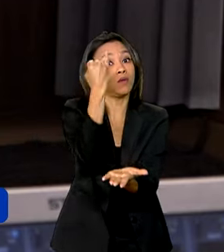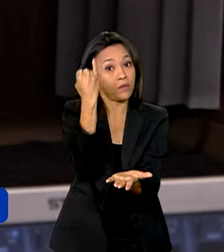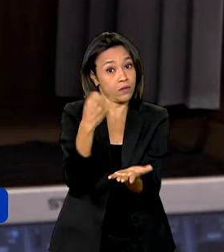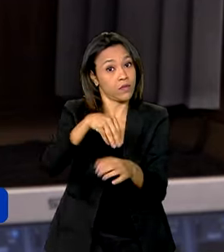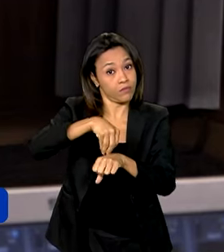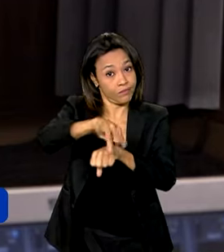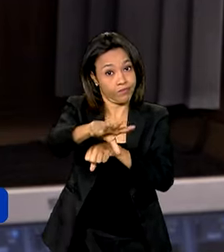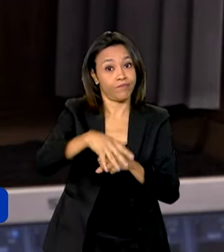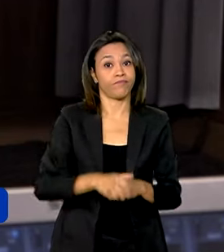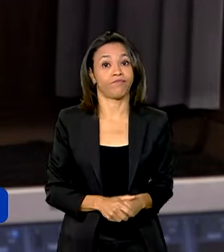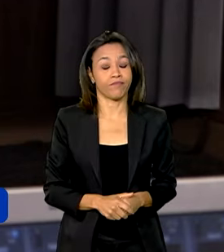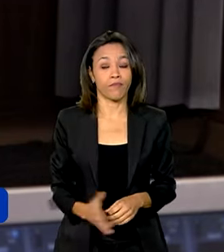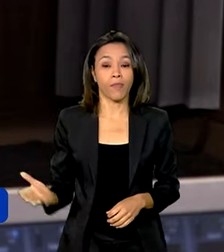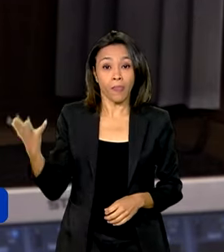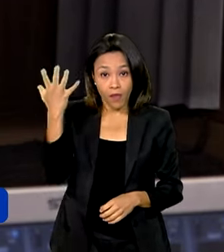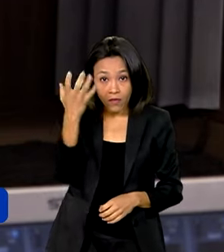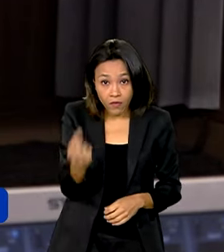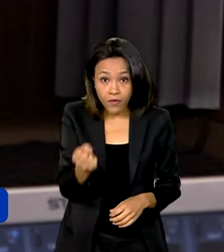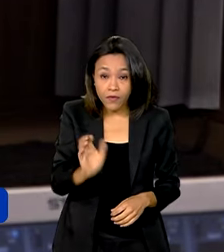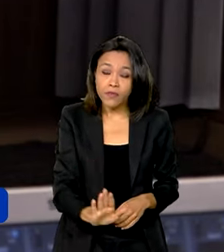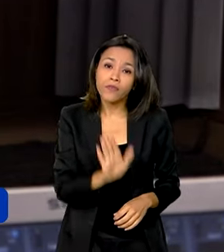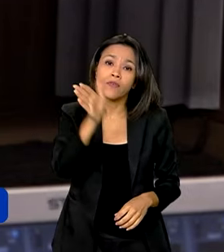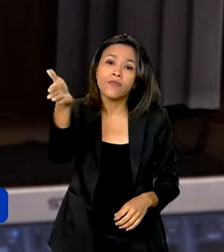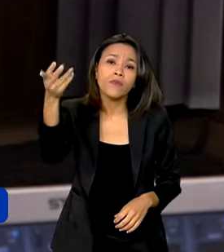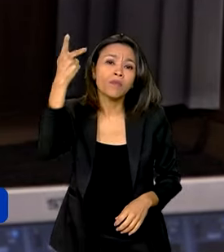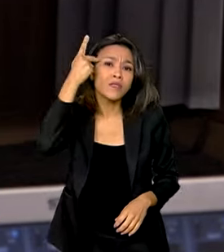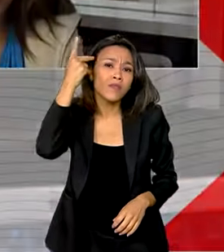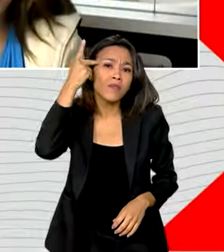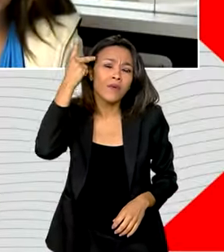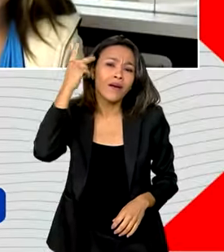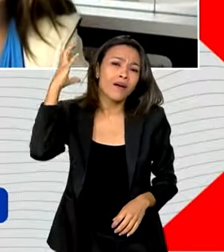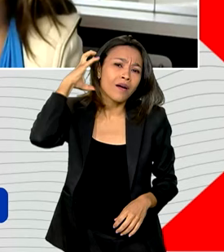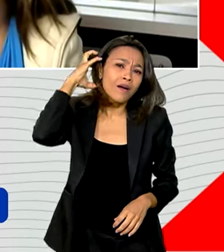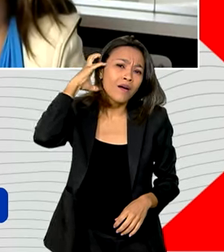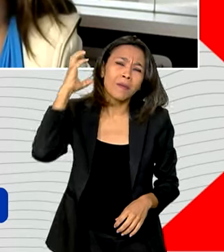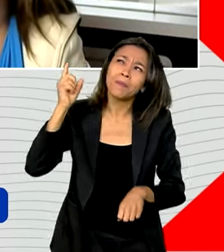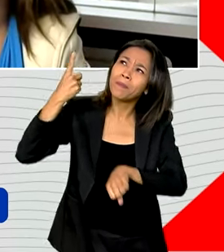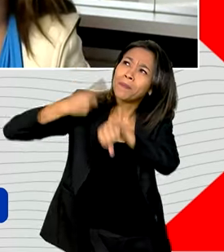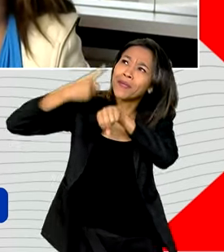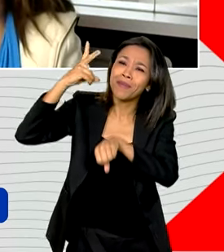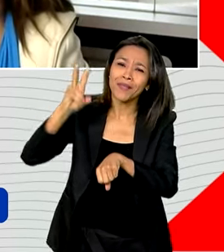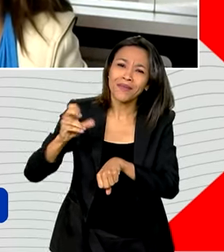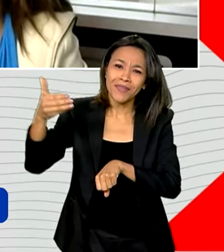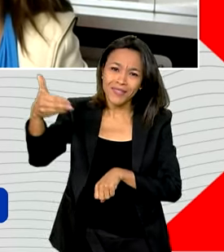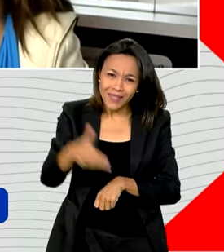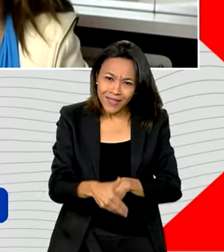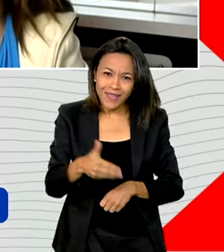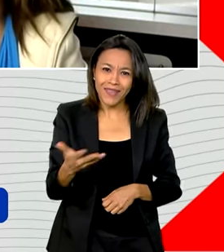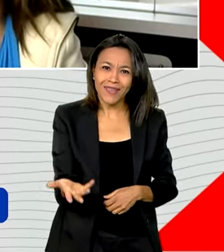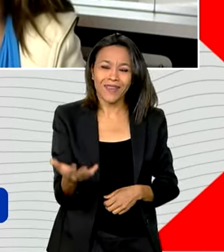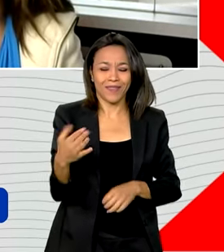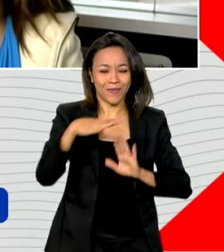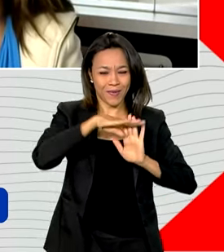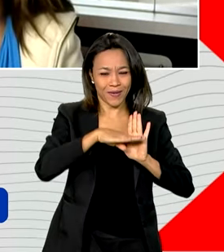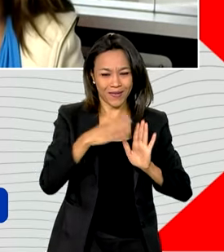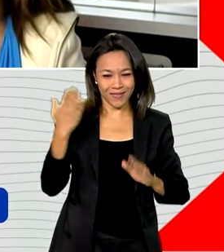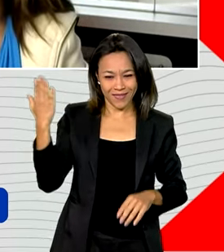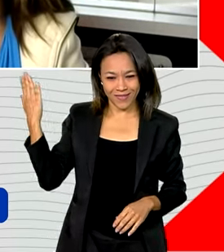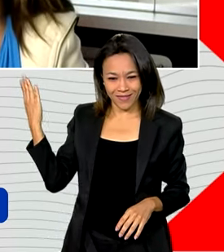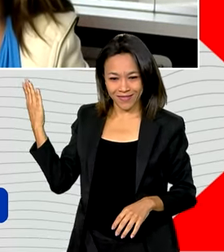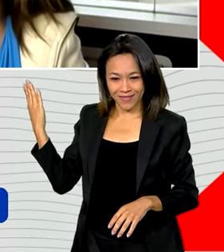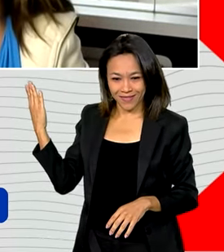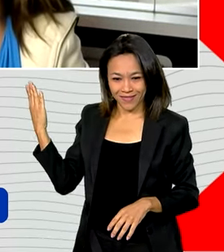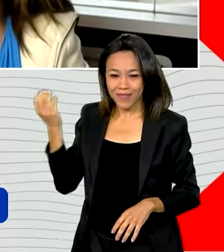isso nós vamos a São Paulo vamos à rádio Band News FM Quem tá lá com a gente pela primeira vez aqui no Bom dia ministra é a Roberta Russo